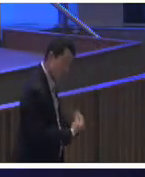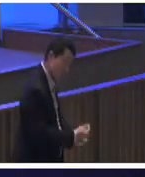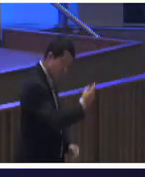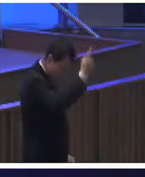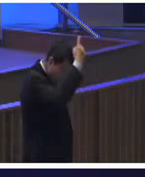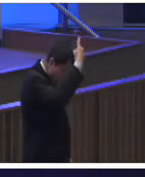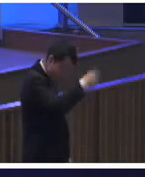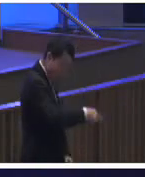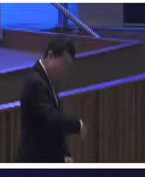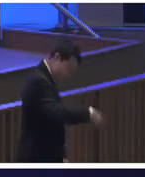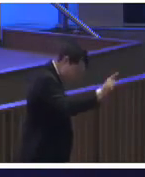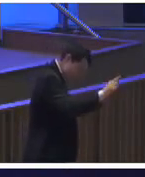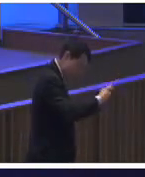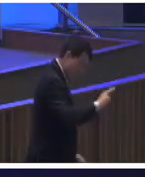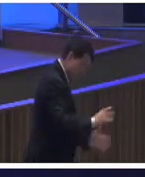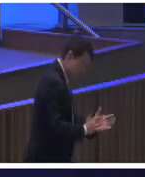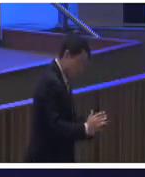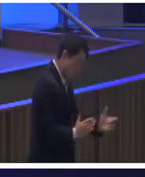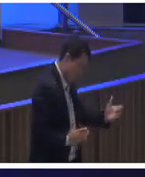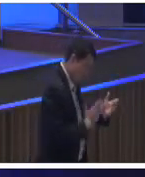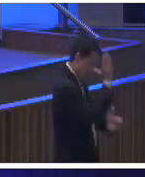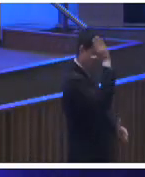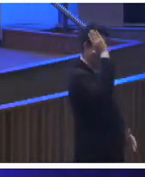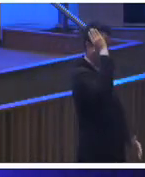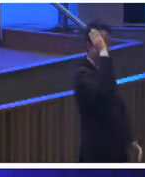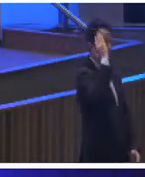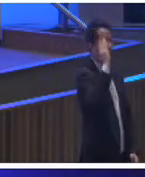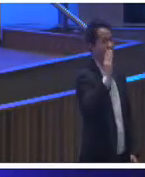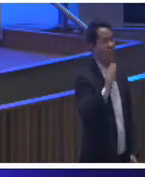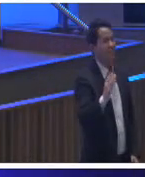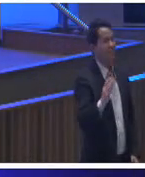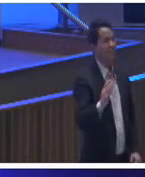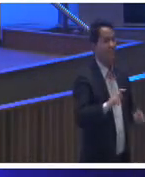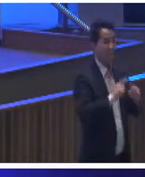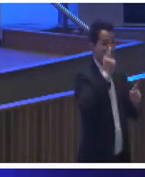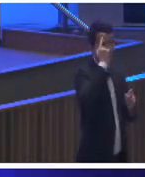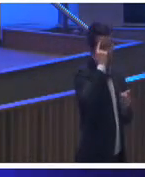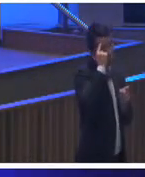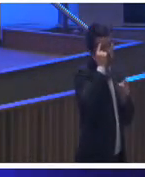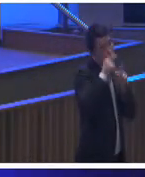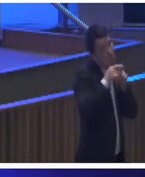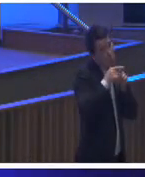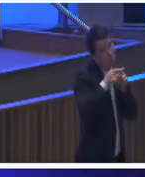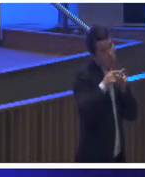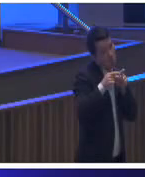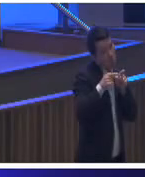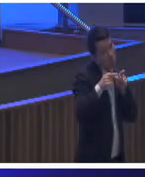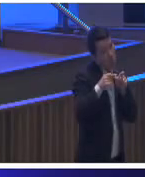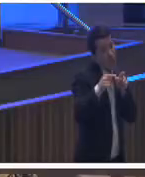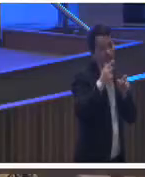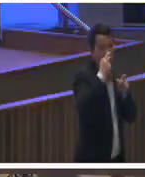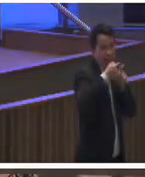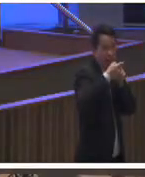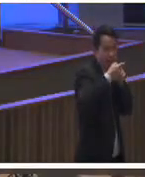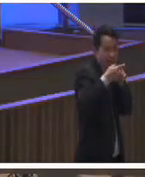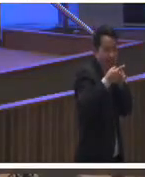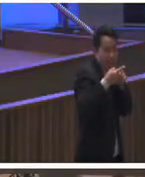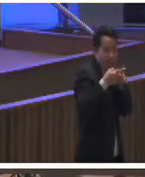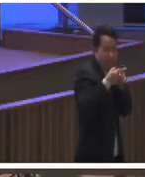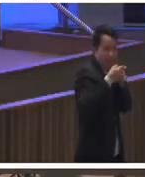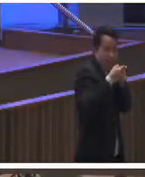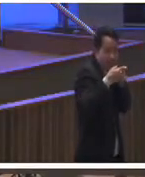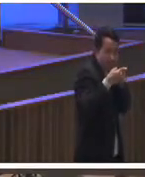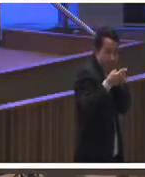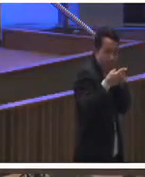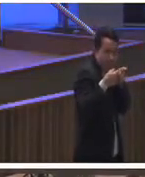vai no nome de Jesus. E Deus tem que trabalhar isso na nossa mente. Agora, isso não está só na minha mente,